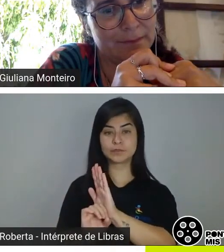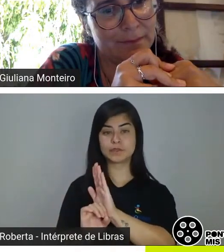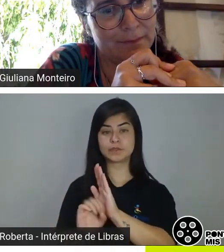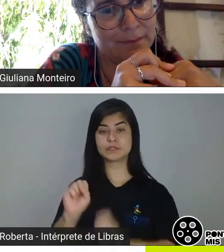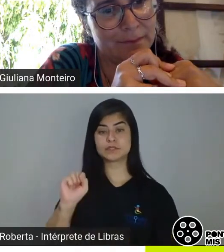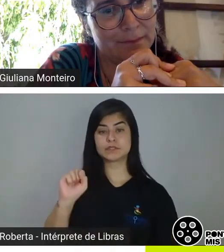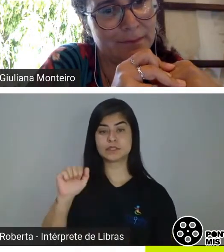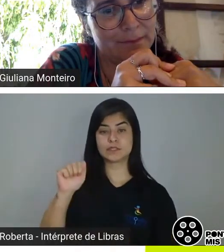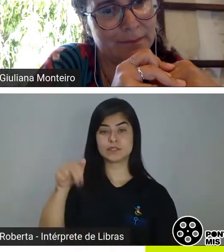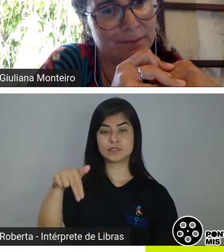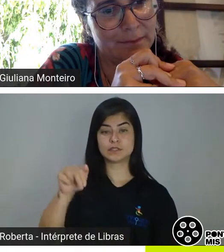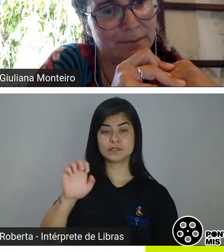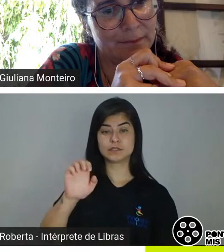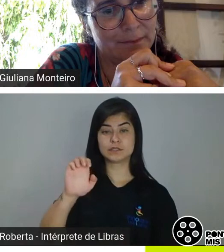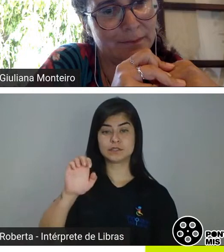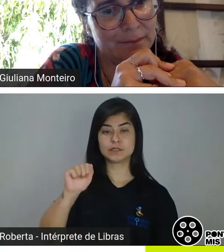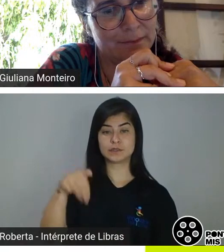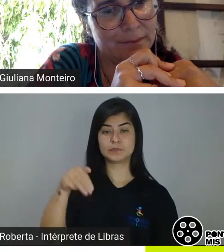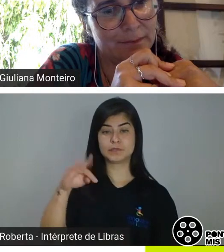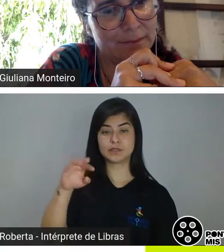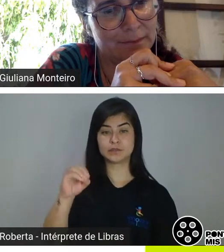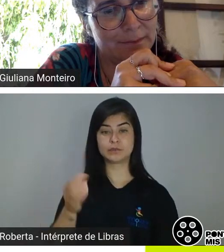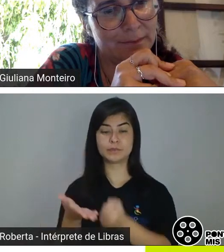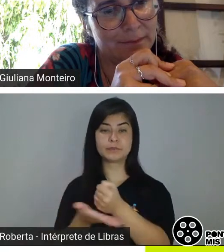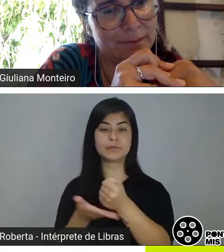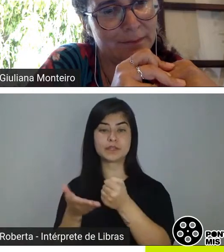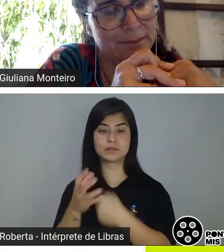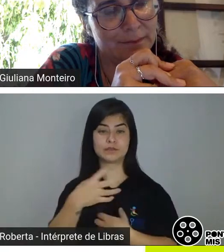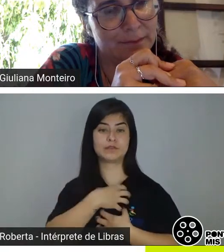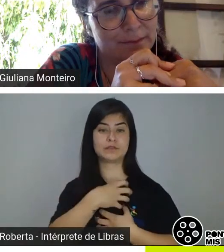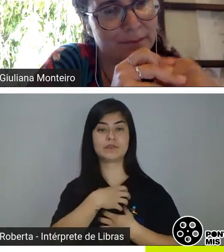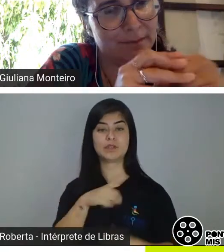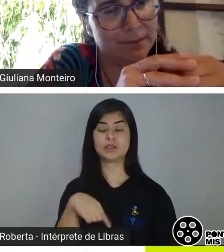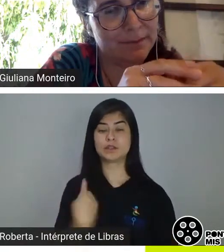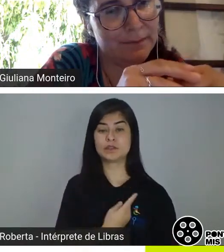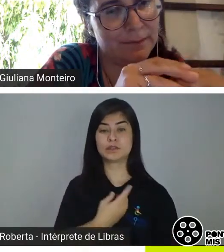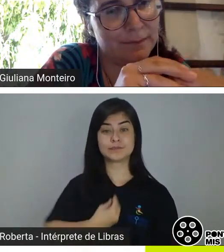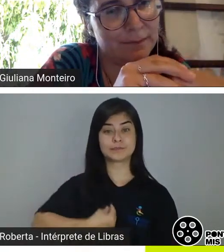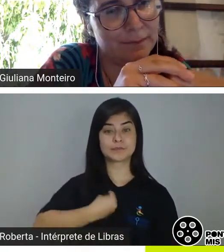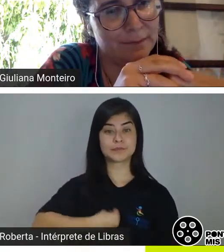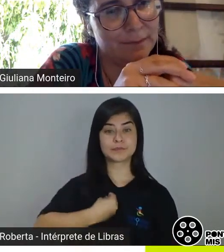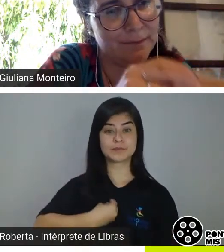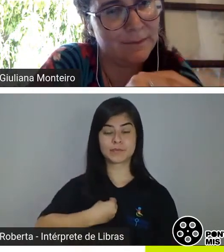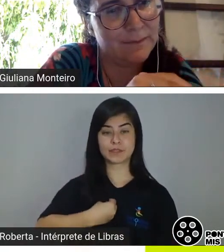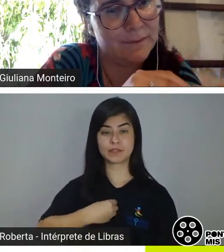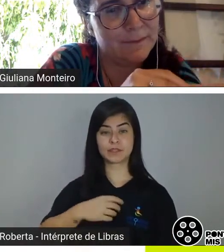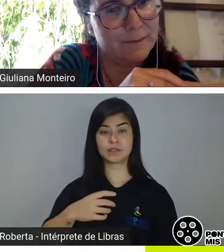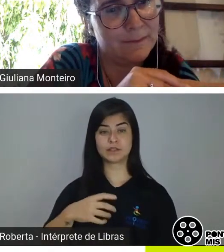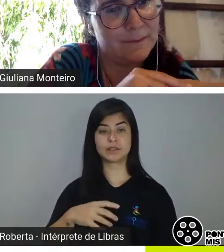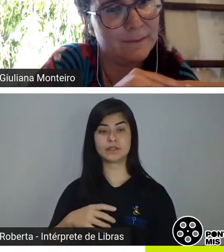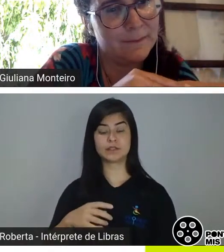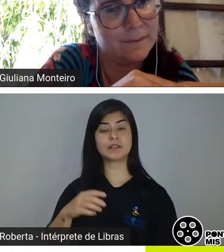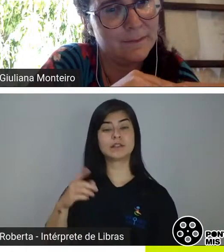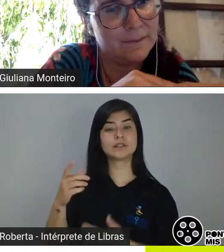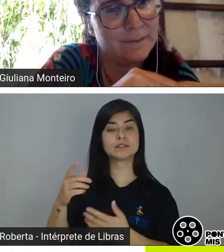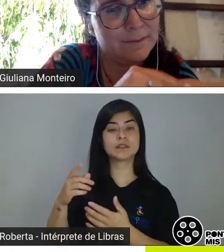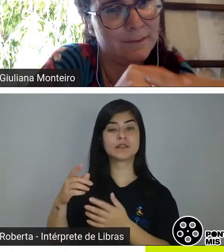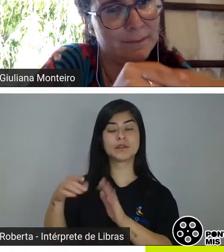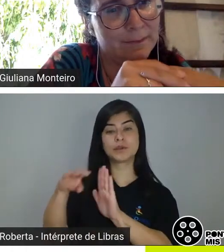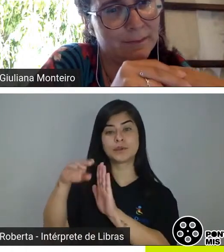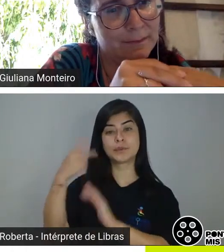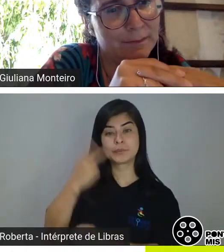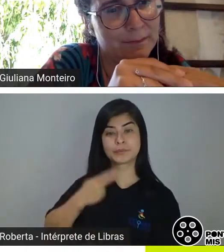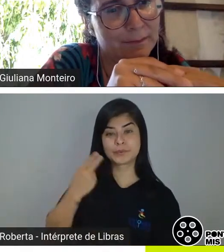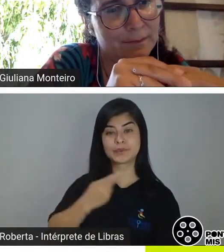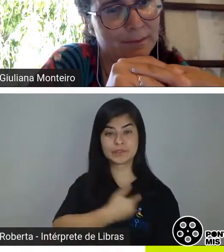saneamento básico ali. E, de alguma maneira, a gente estava vivendo naquele momento, um certo momento das políticas públicas, como você